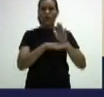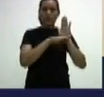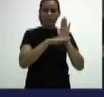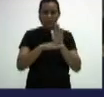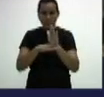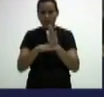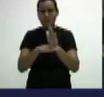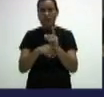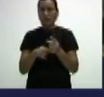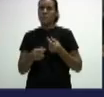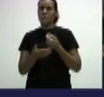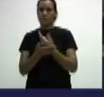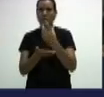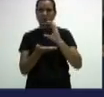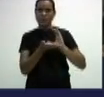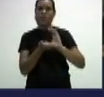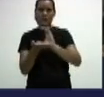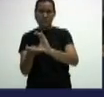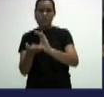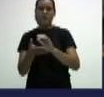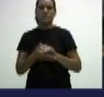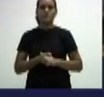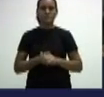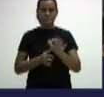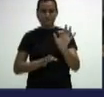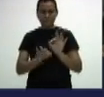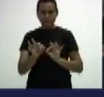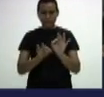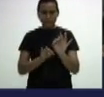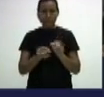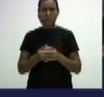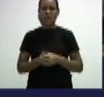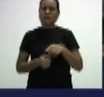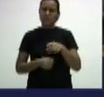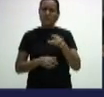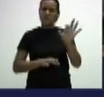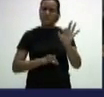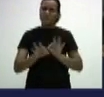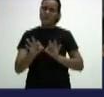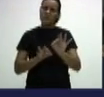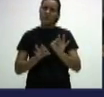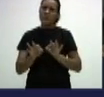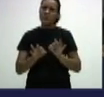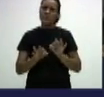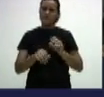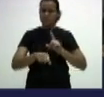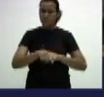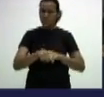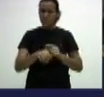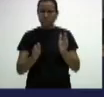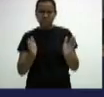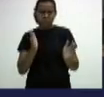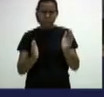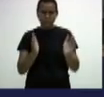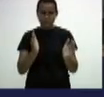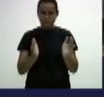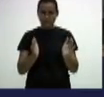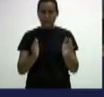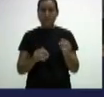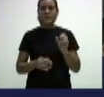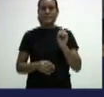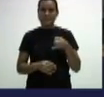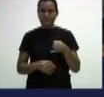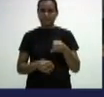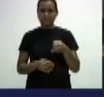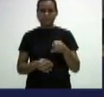apoia, financia, né, o Programa Socioambiental da Serra do Mar. Esse projeto é um projeto de tempo limitado, por exemplo?